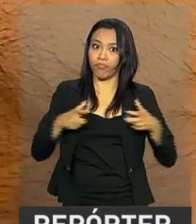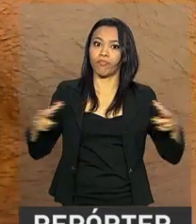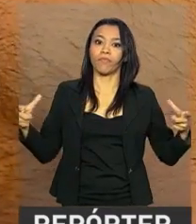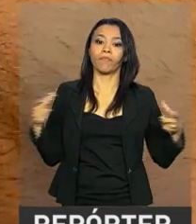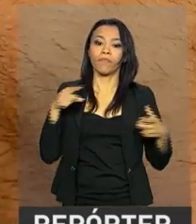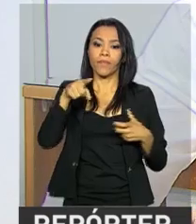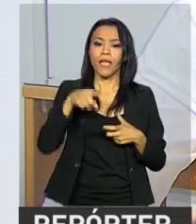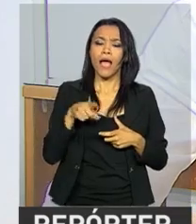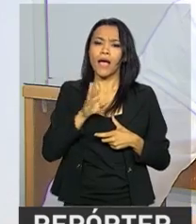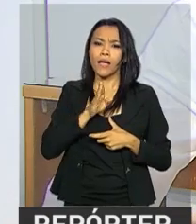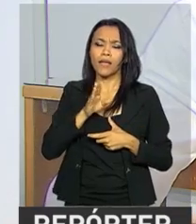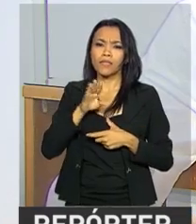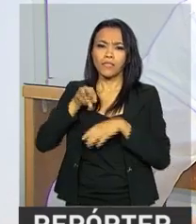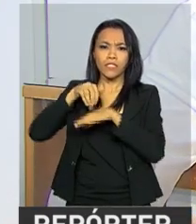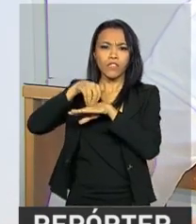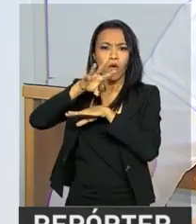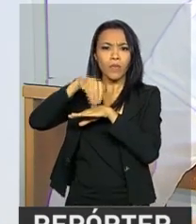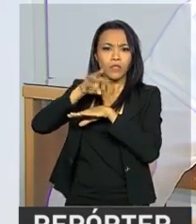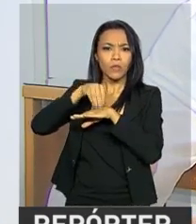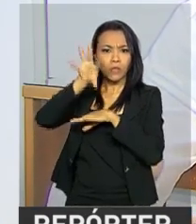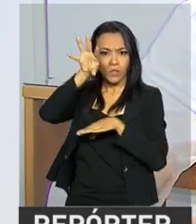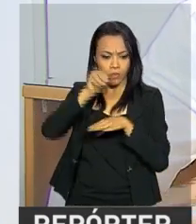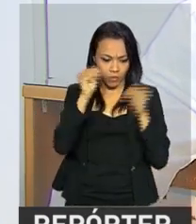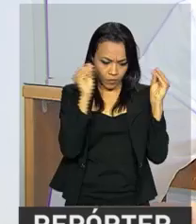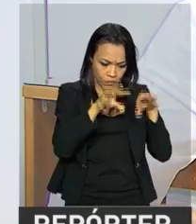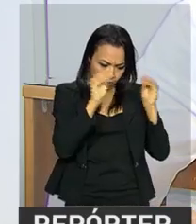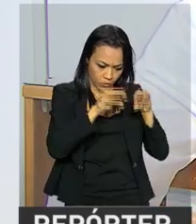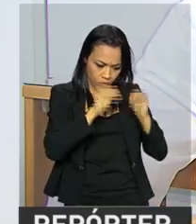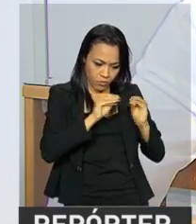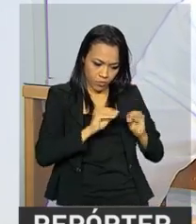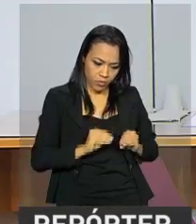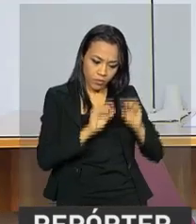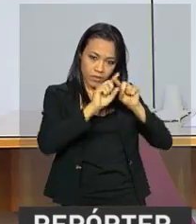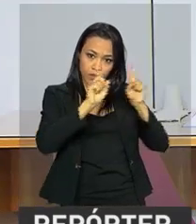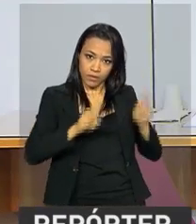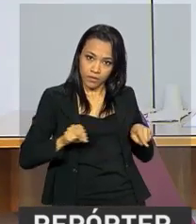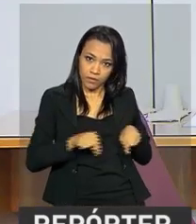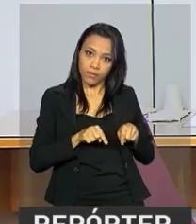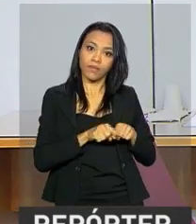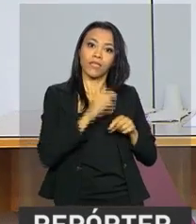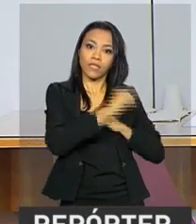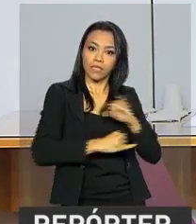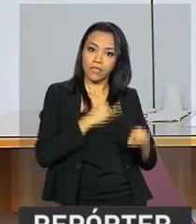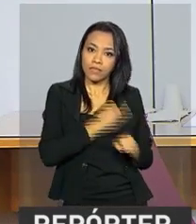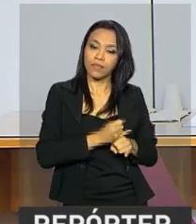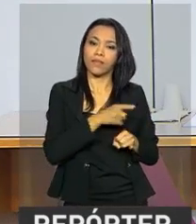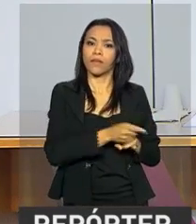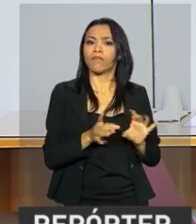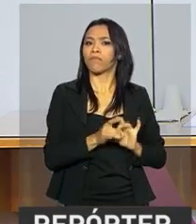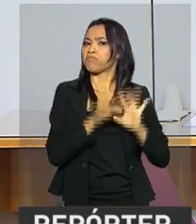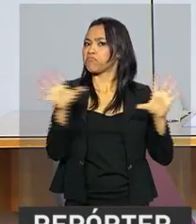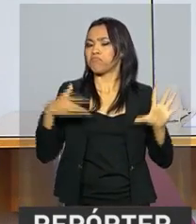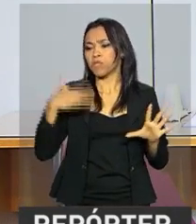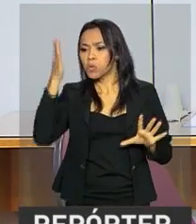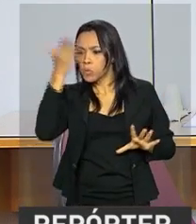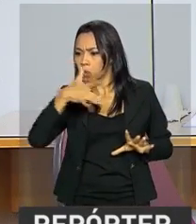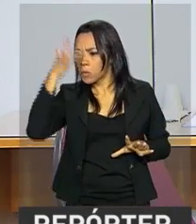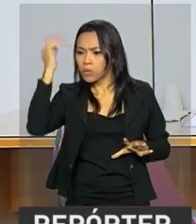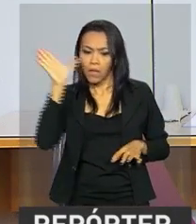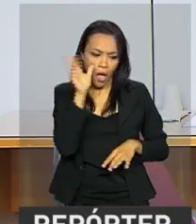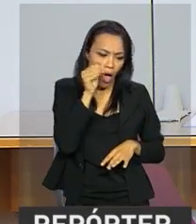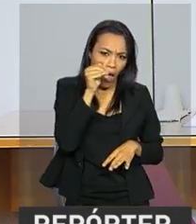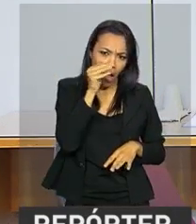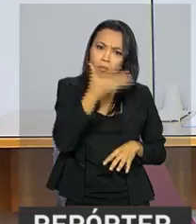coletados vão ser incluídos em uma plataforma virtual do programa vão ficar à disposição de acadêmicos interessados